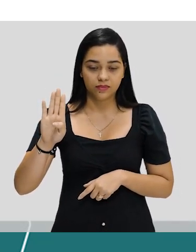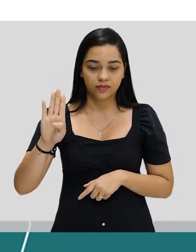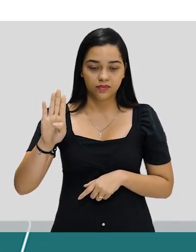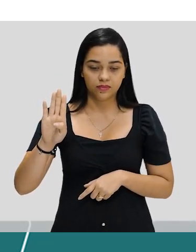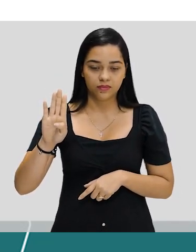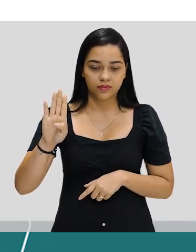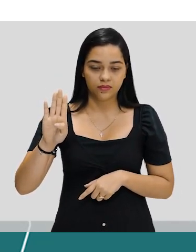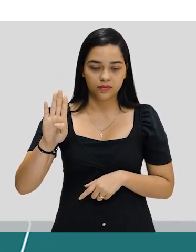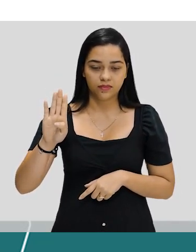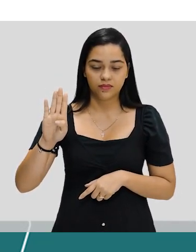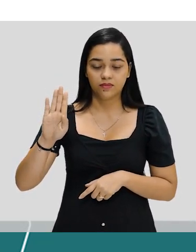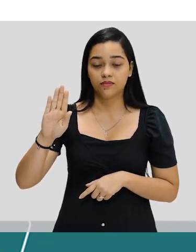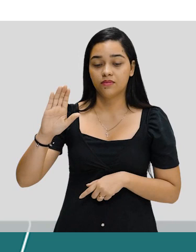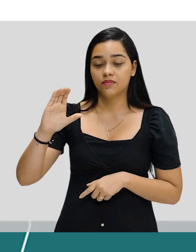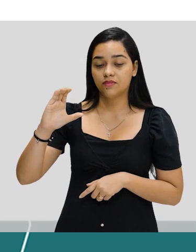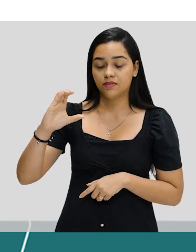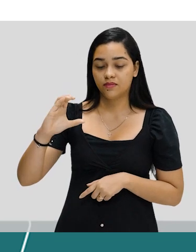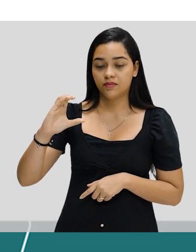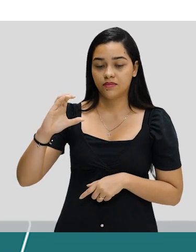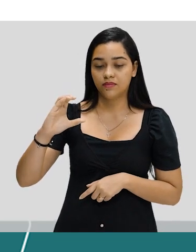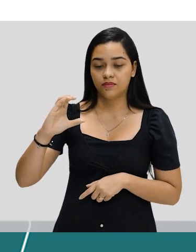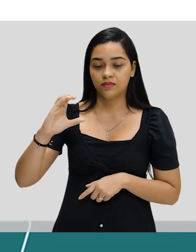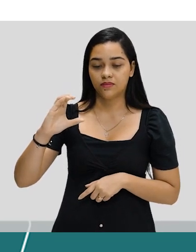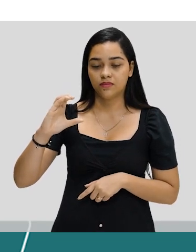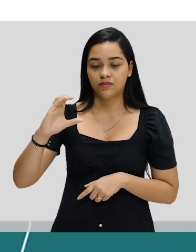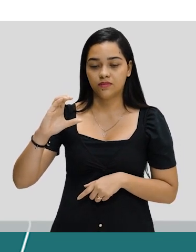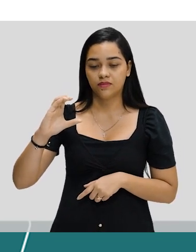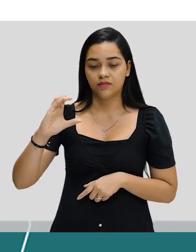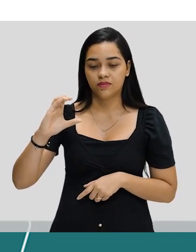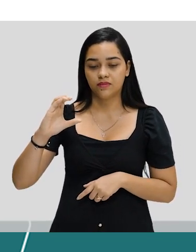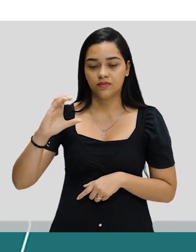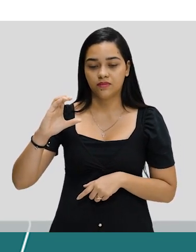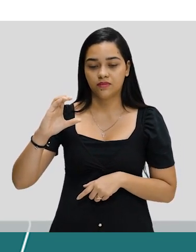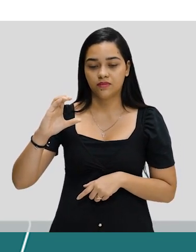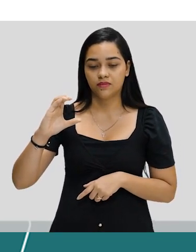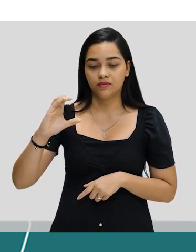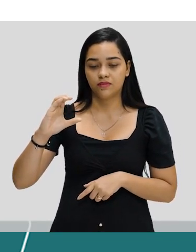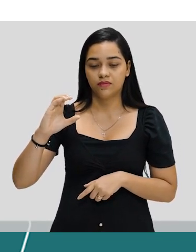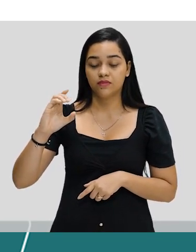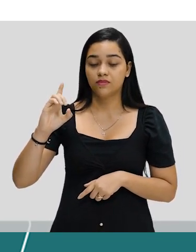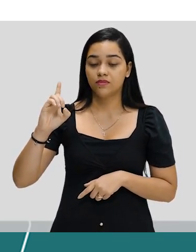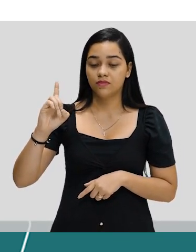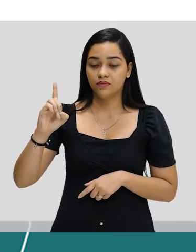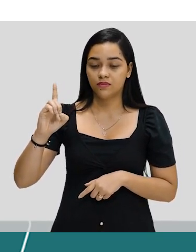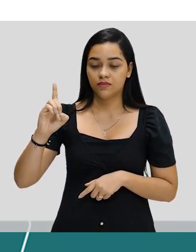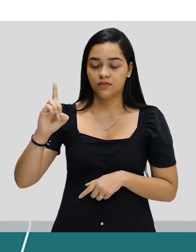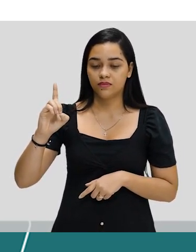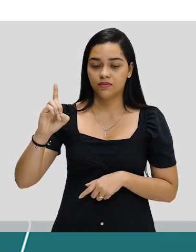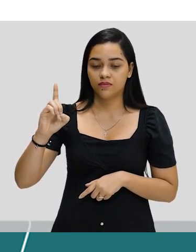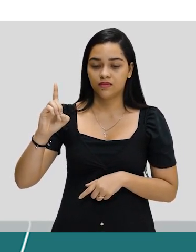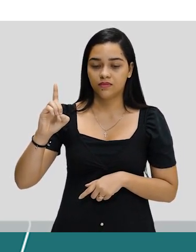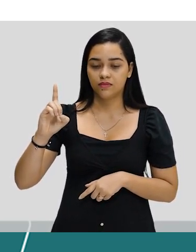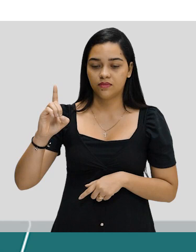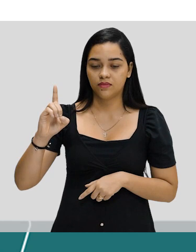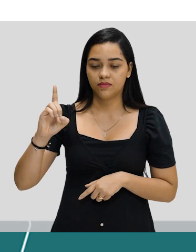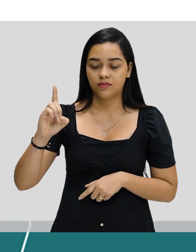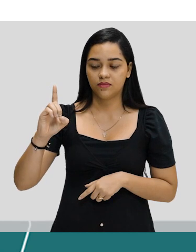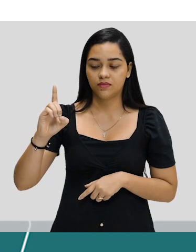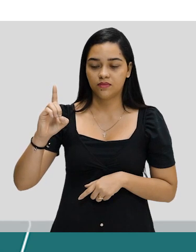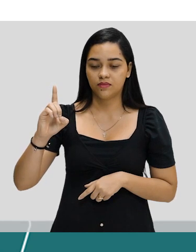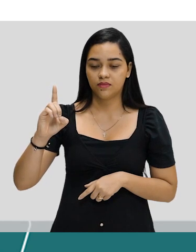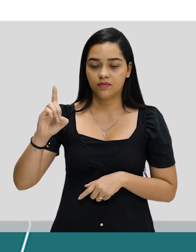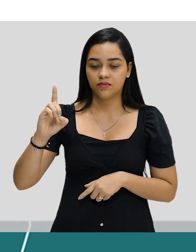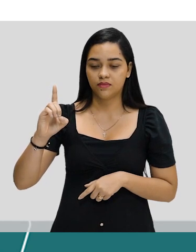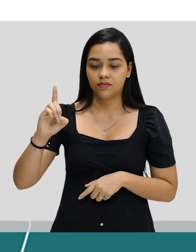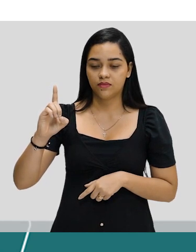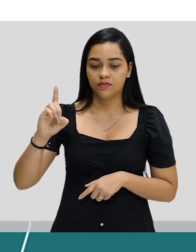iremos ao cinema. O menino ontem cantou desafinadamente. Tranquilamente